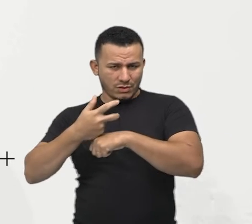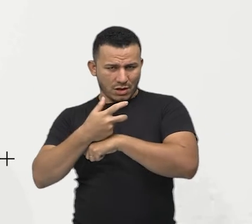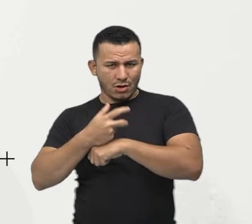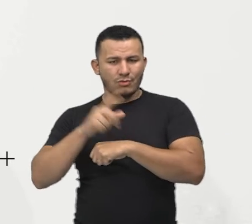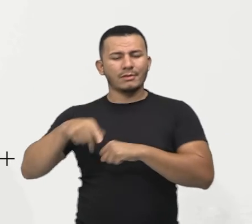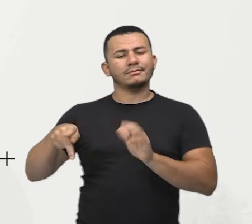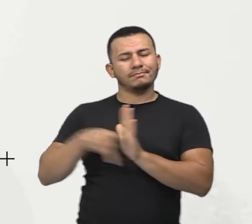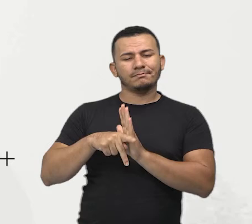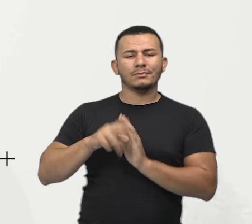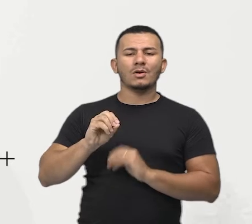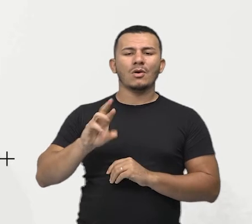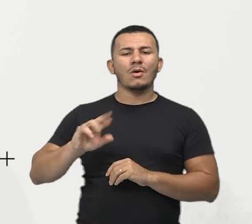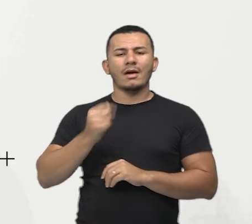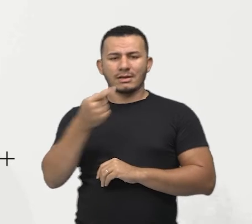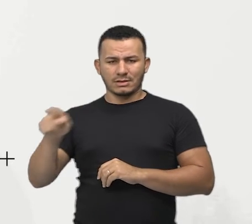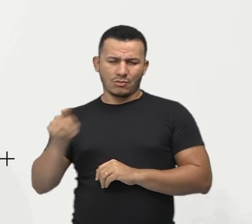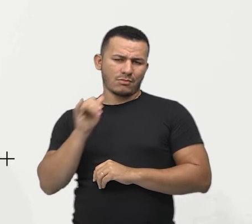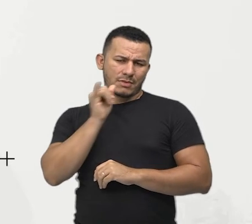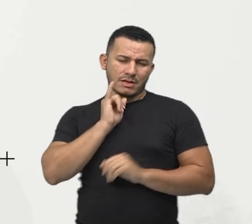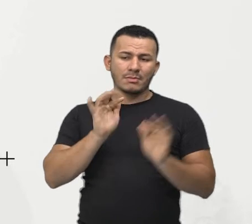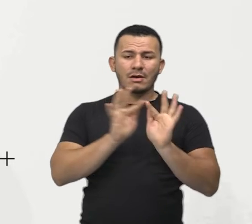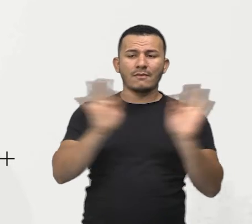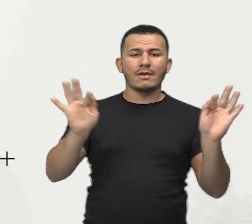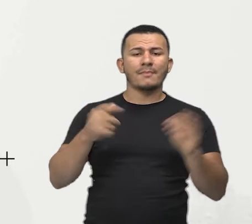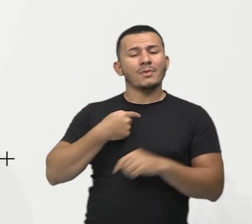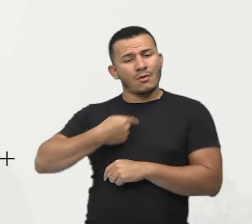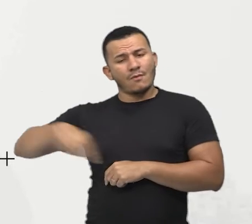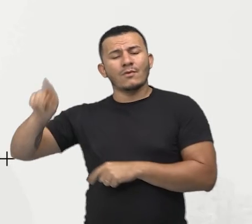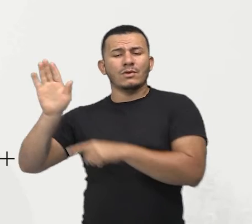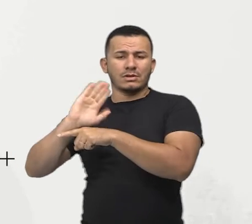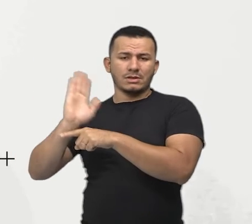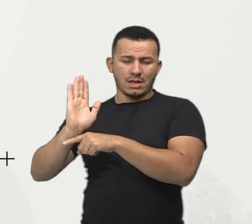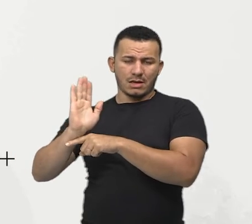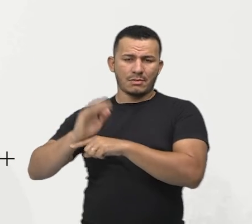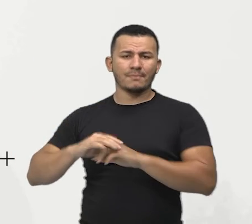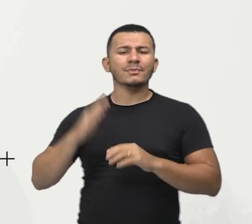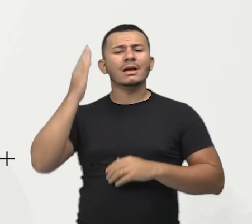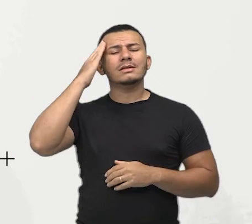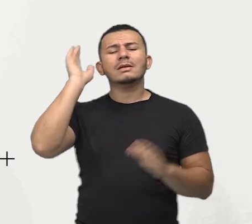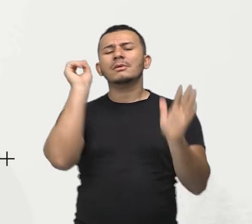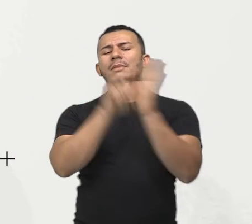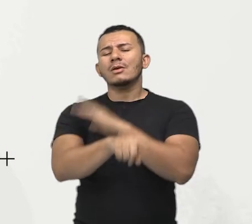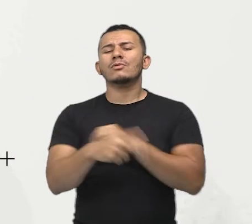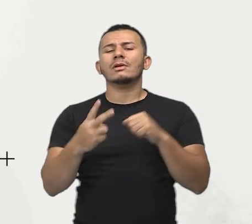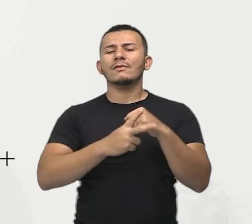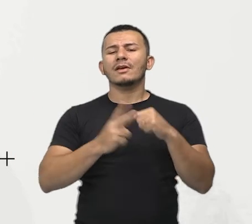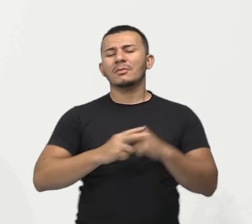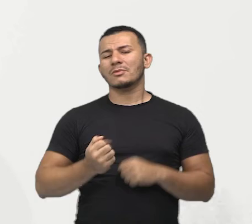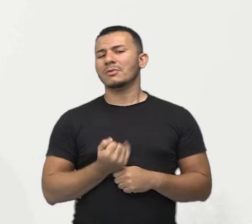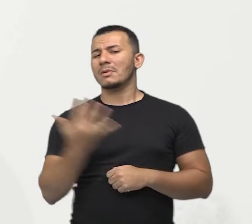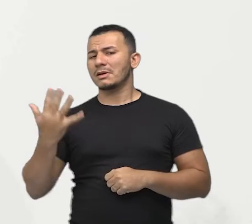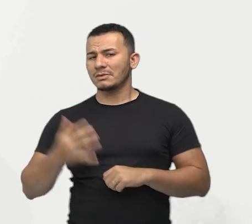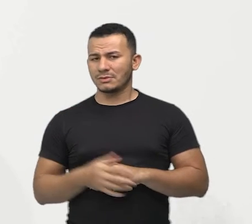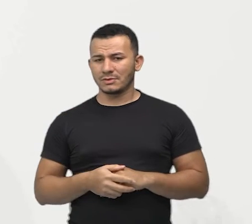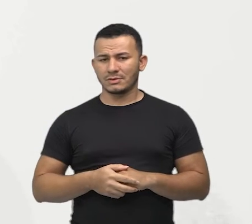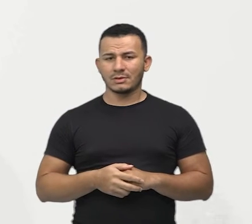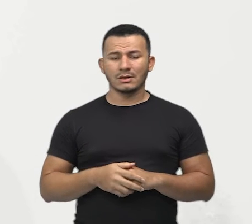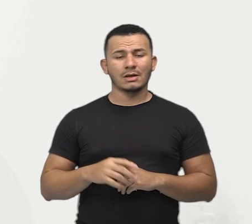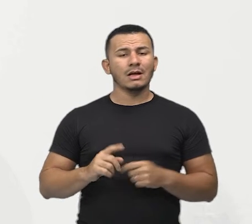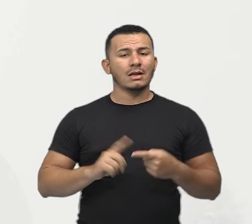ao cinema. Quantas orações eu tenho aqui? Neste primeiro enunciado, quantos verbos eu tenho?